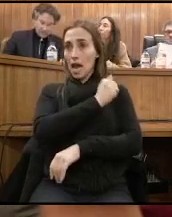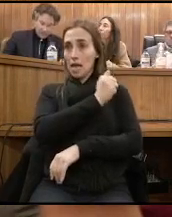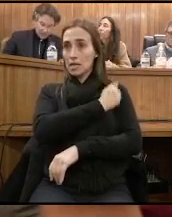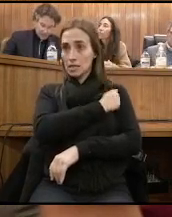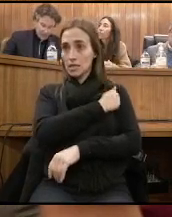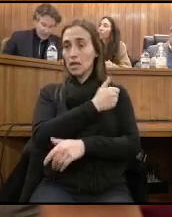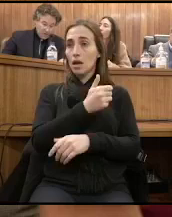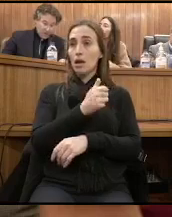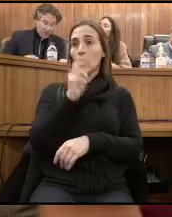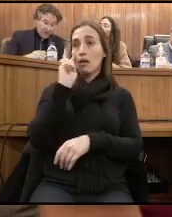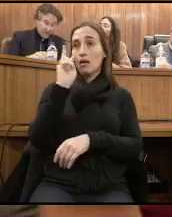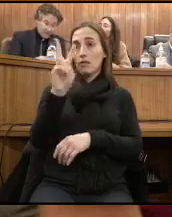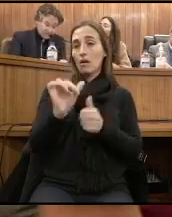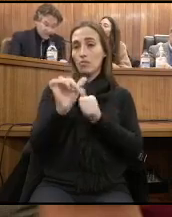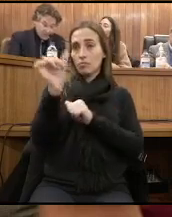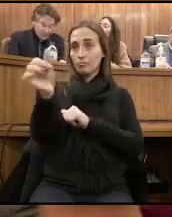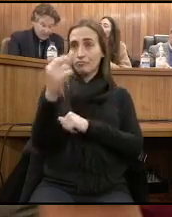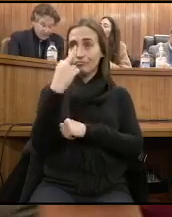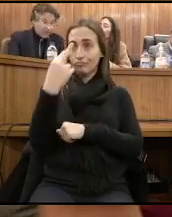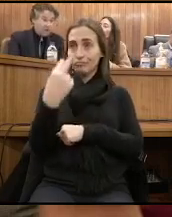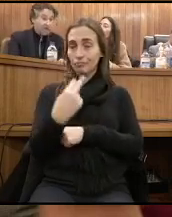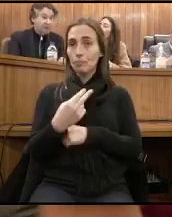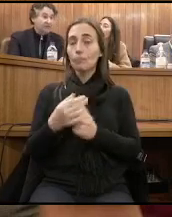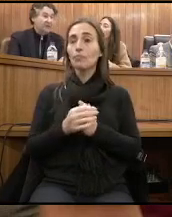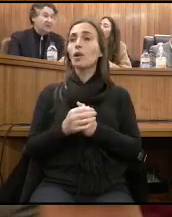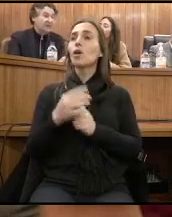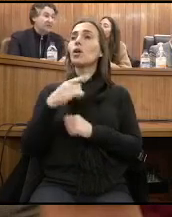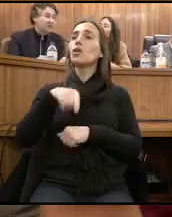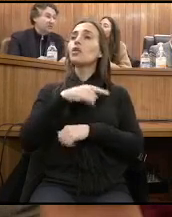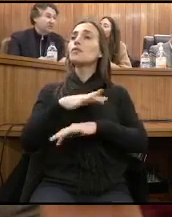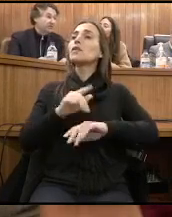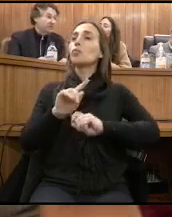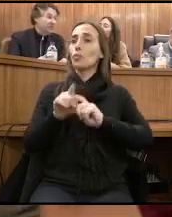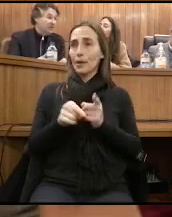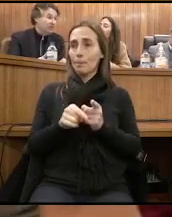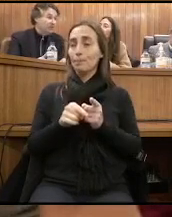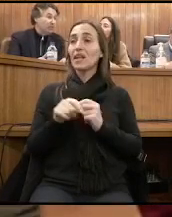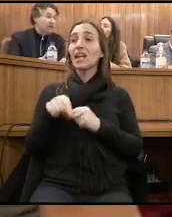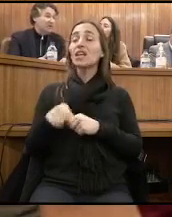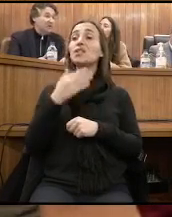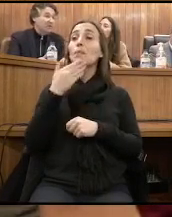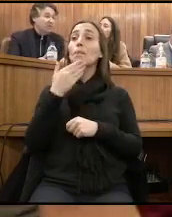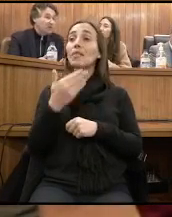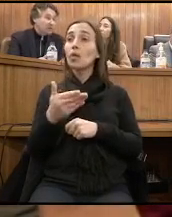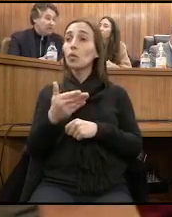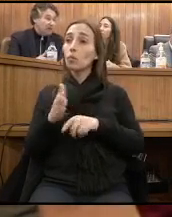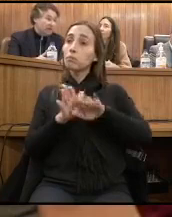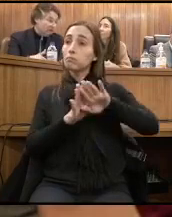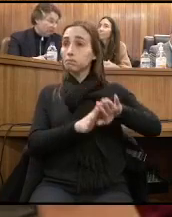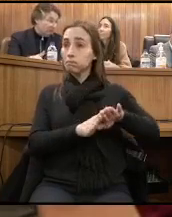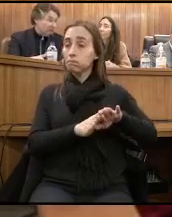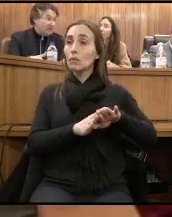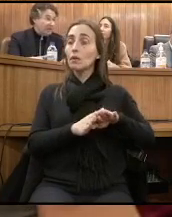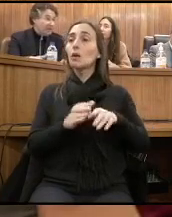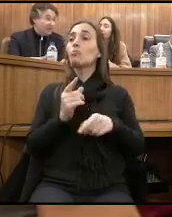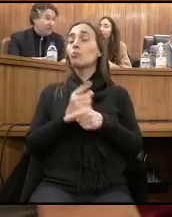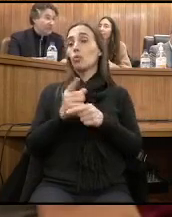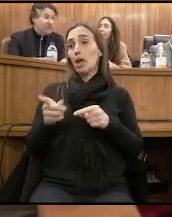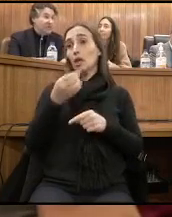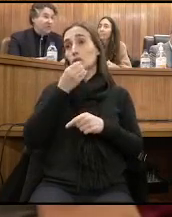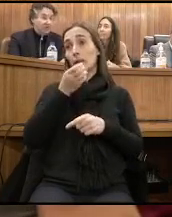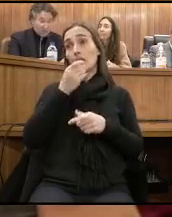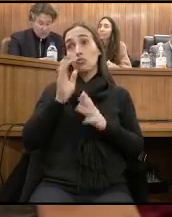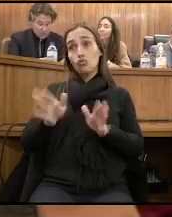dispositivos eletrónicos. O que é que nós vamos fazer? Este pedido de prorrogação tem a ver, como é explicado